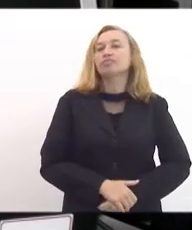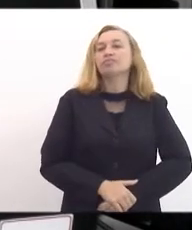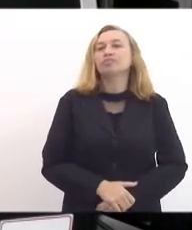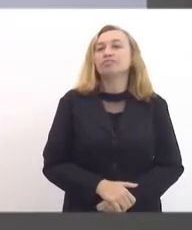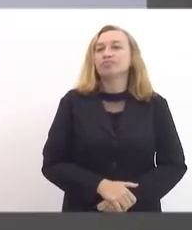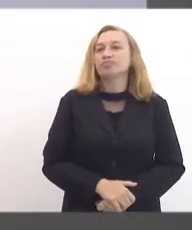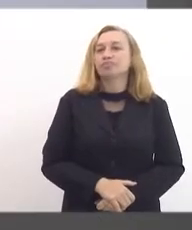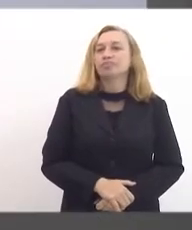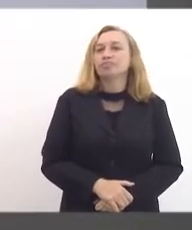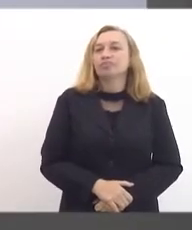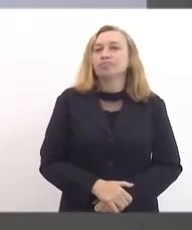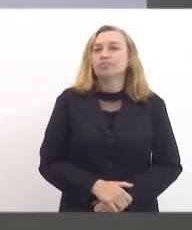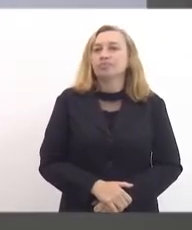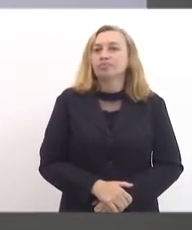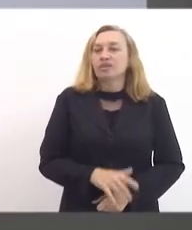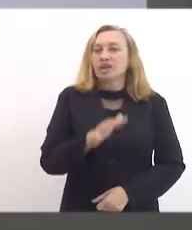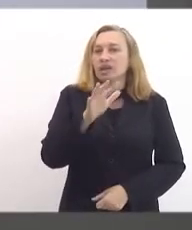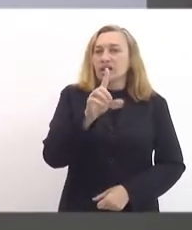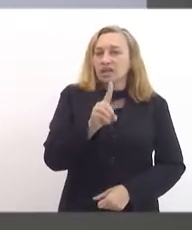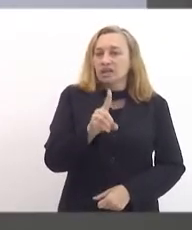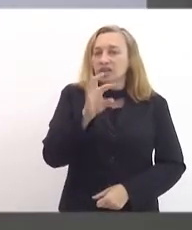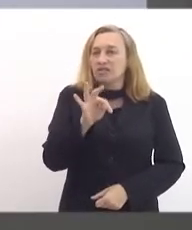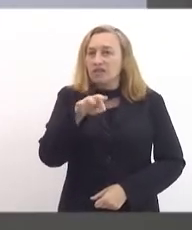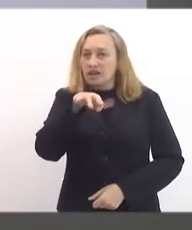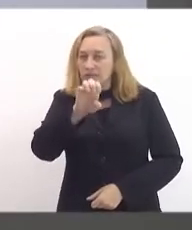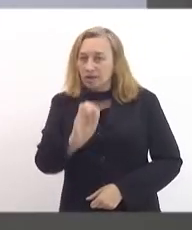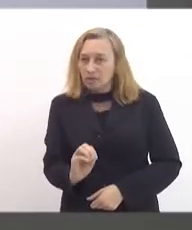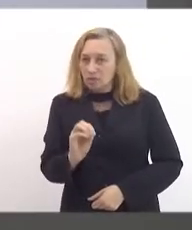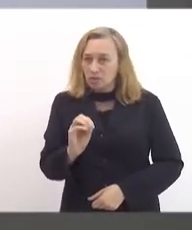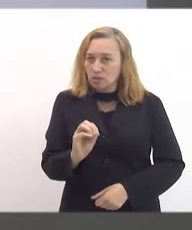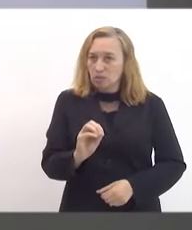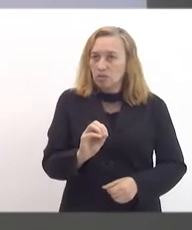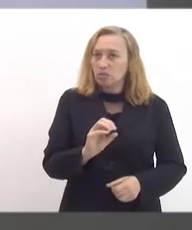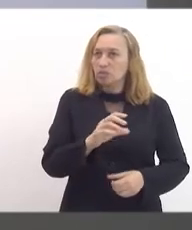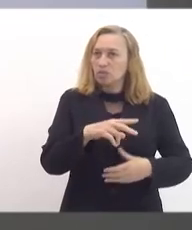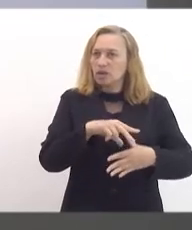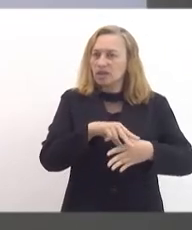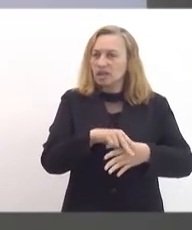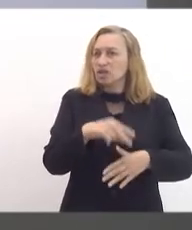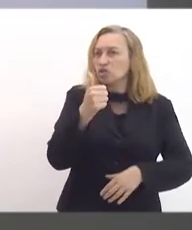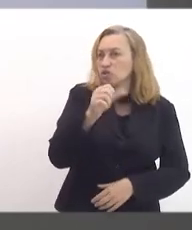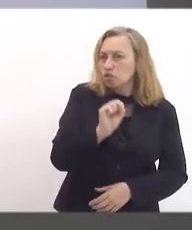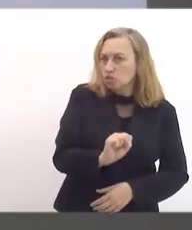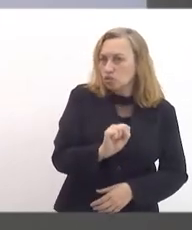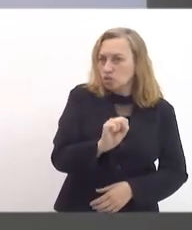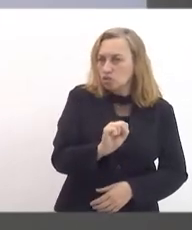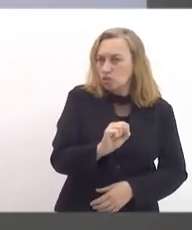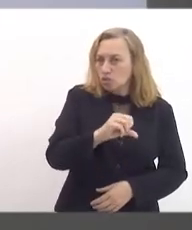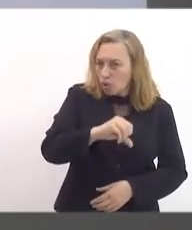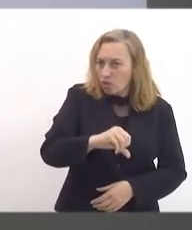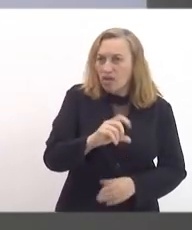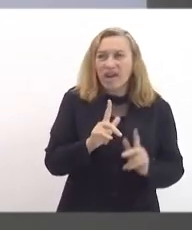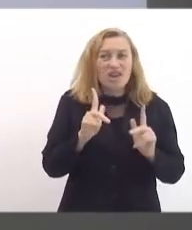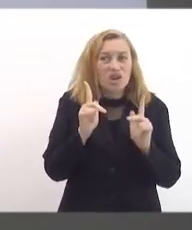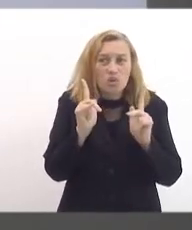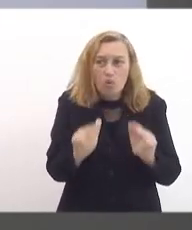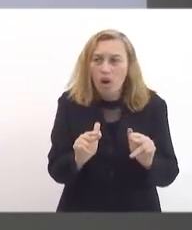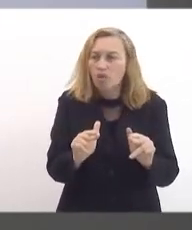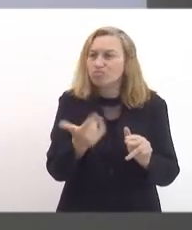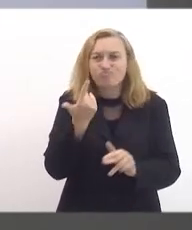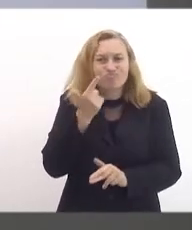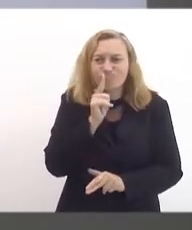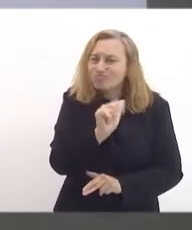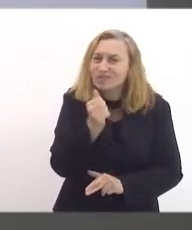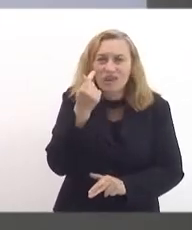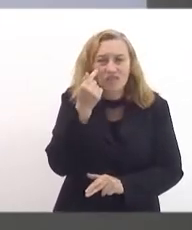no caso de diferimento previsto no anexo 9 é a mesma situação também a gente não